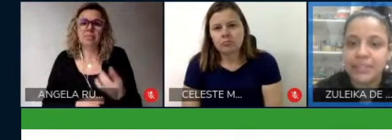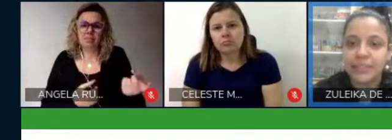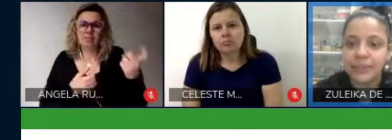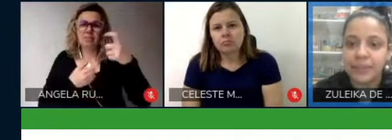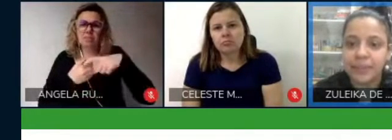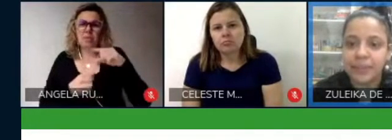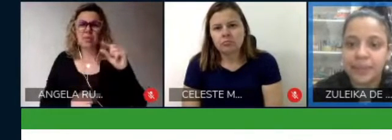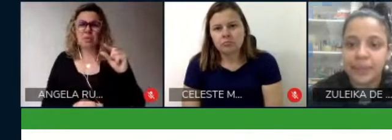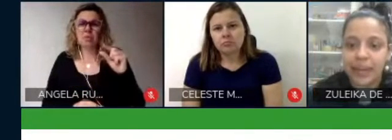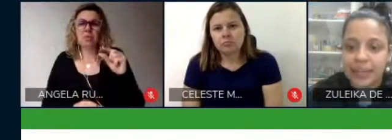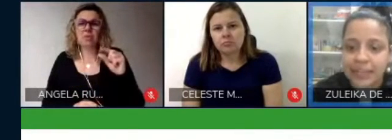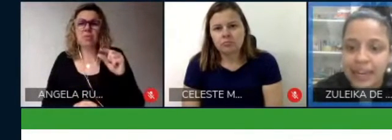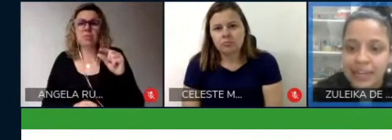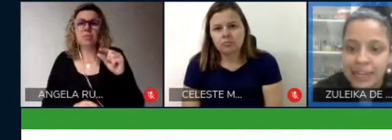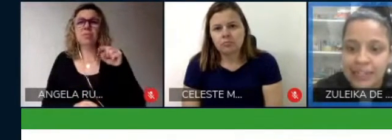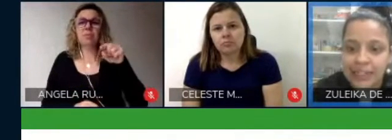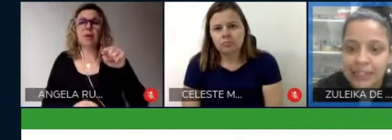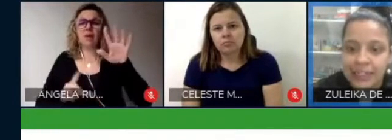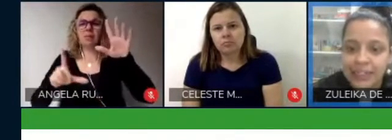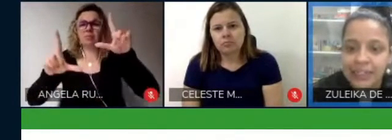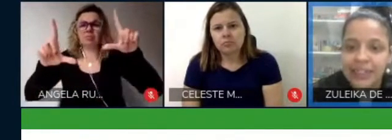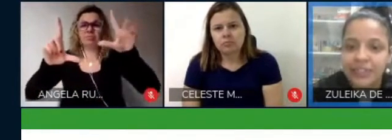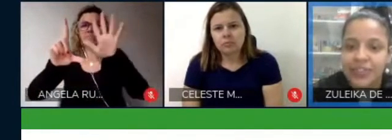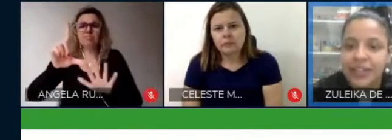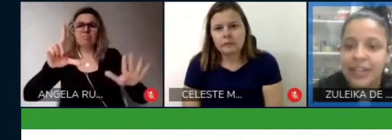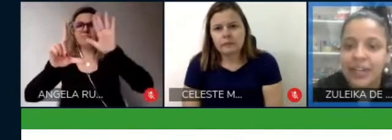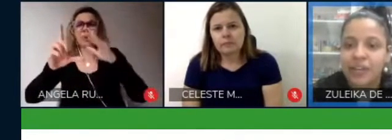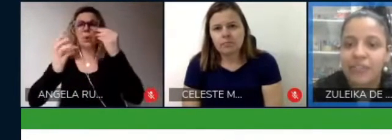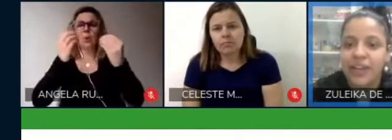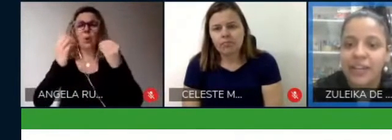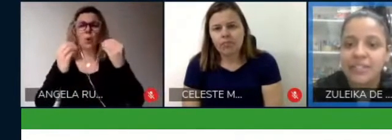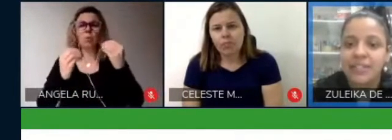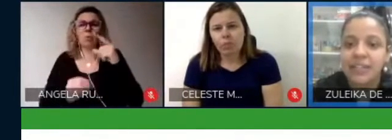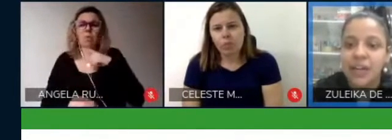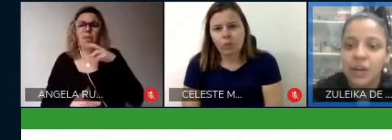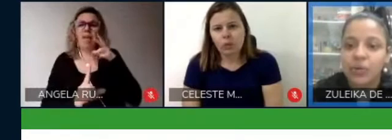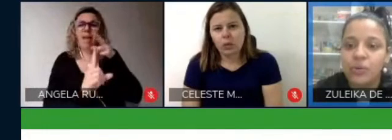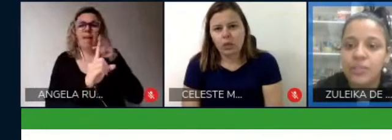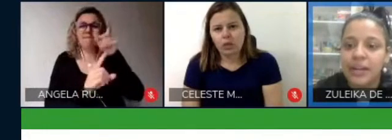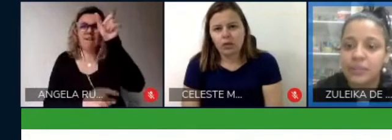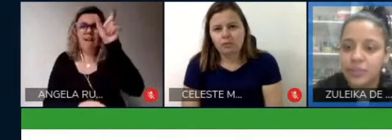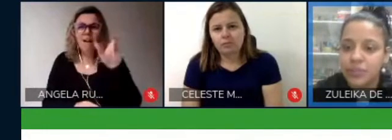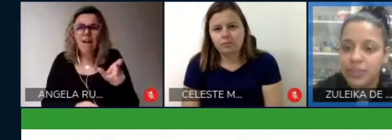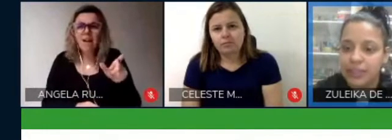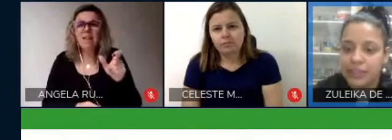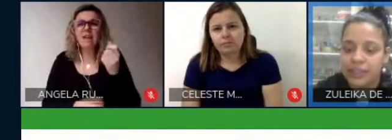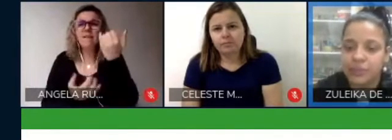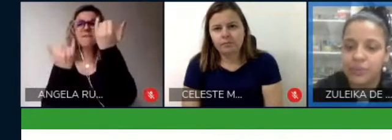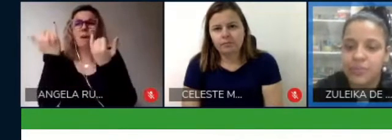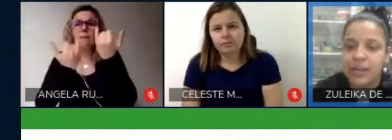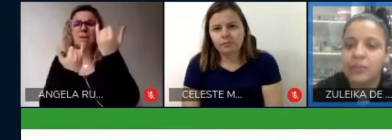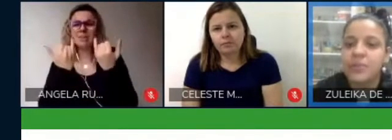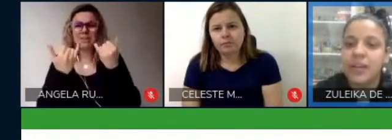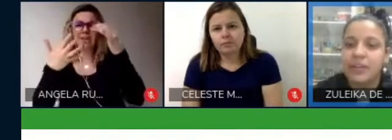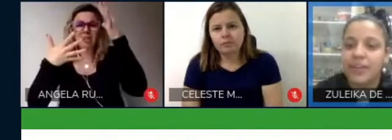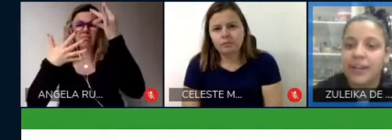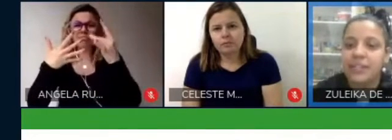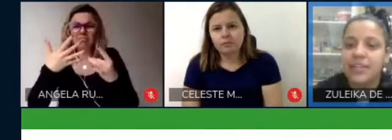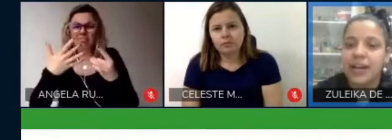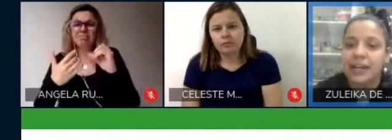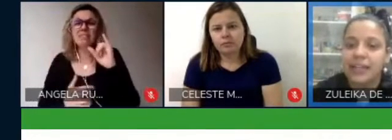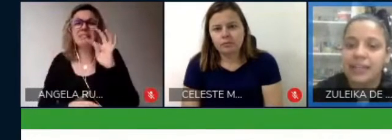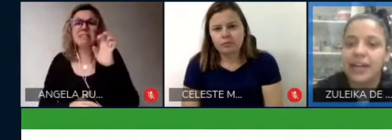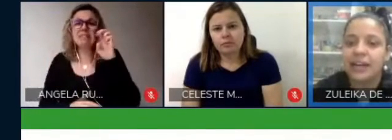para mim, Luiz. Aqui é a carinha dele, né, fica ali a referência com os dados do item, né, com os dados